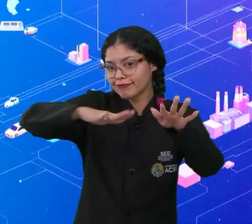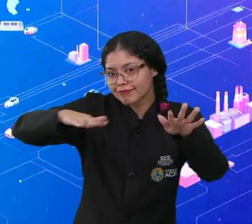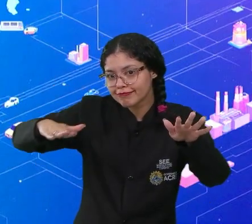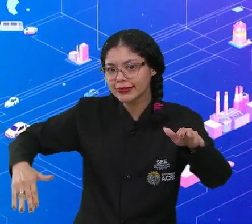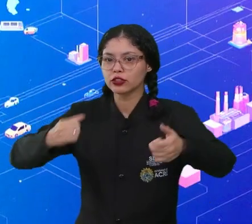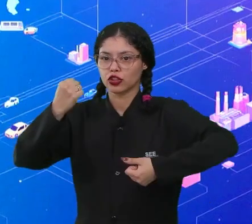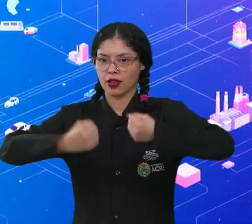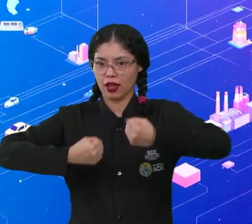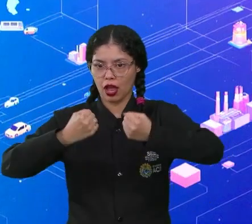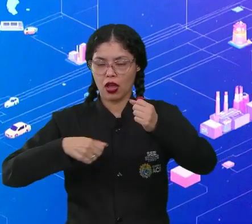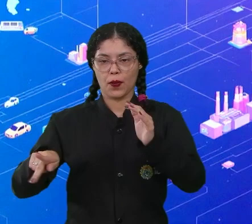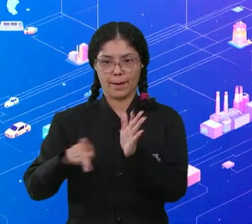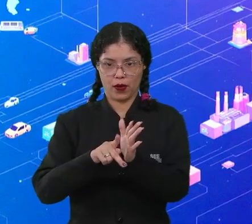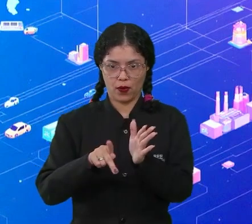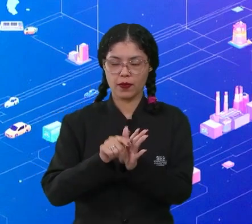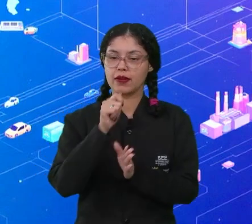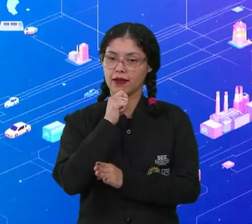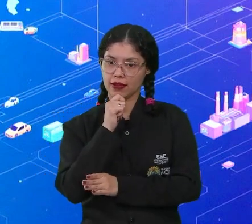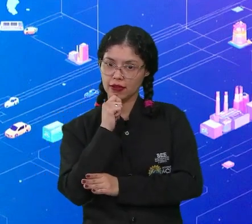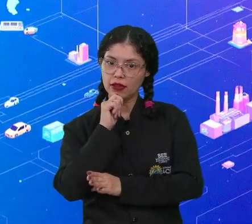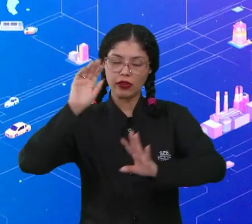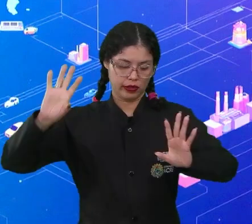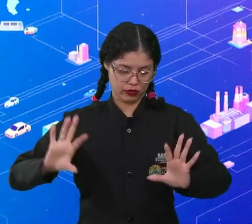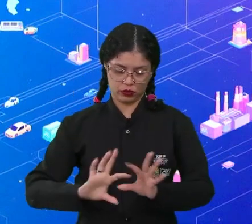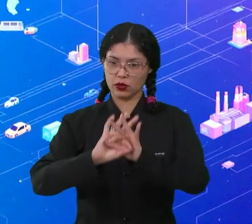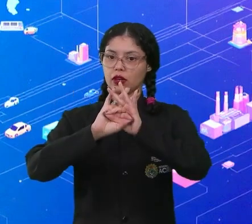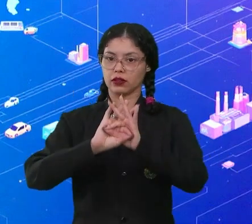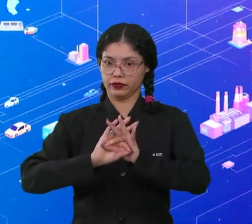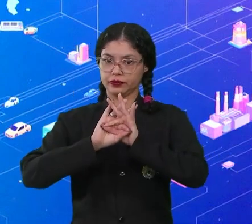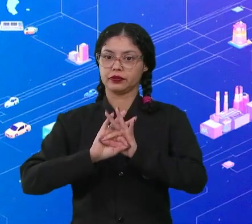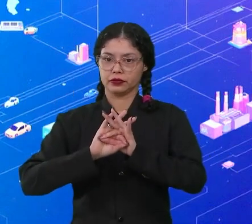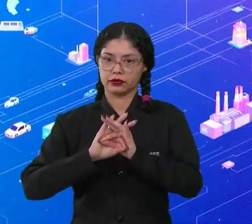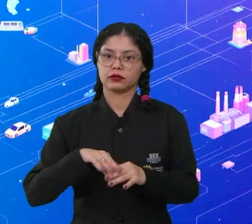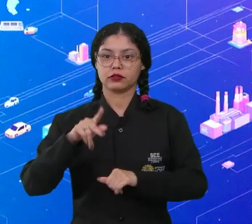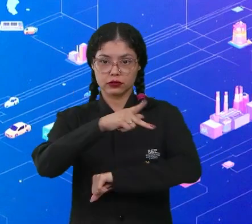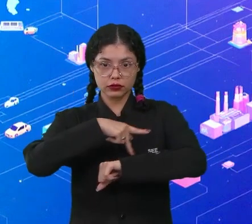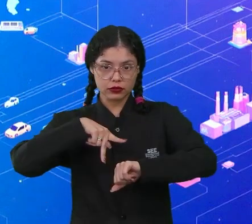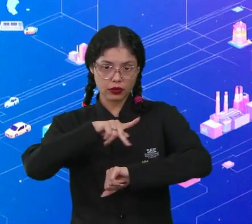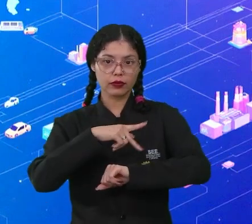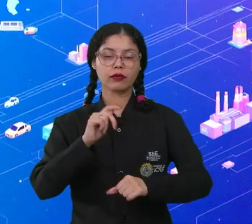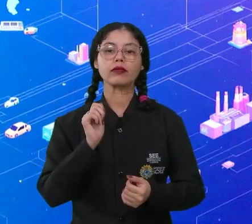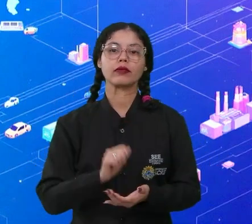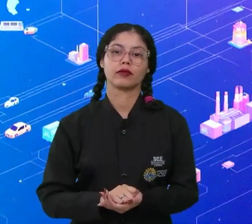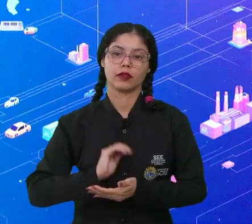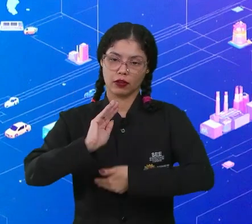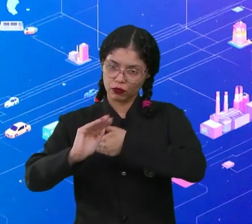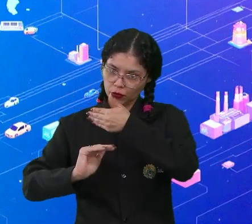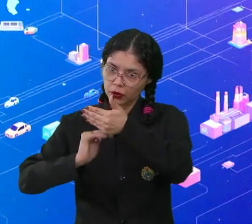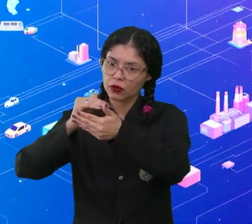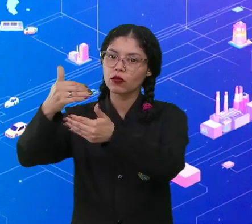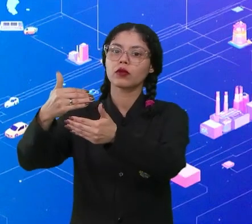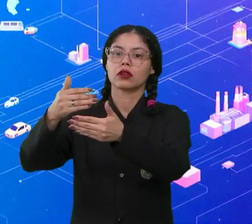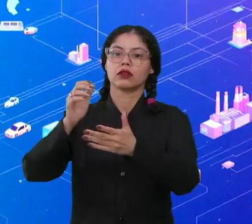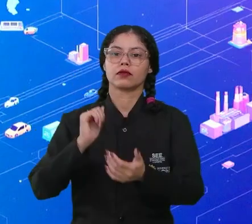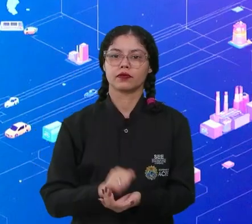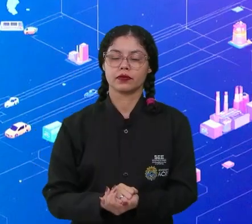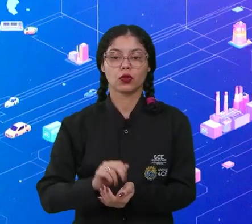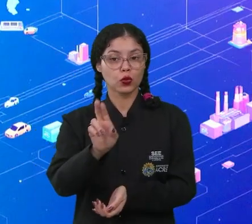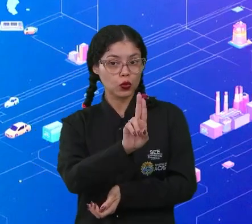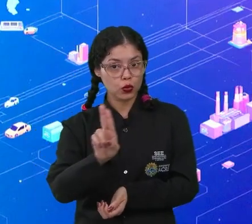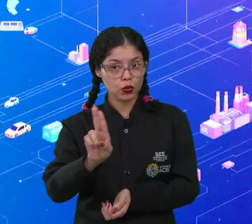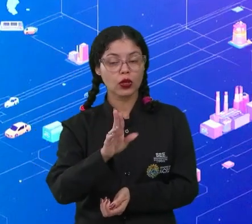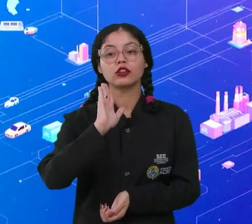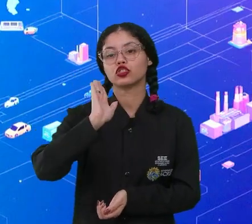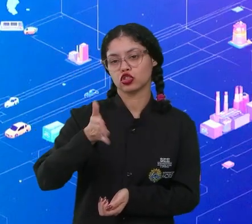transporte, que faz justamente essa conexão entre países em desenvolvimento e os